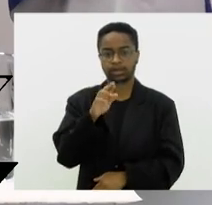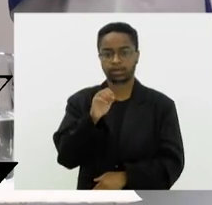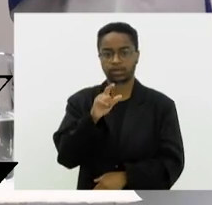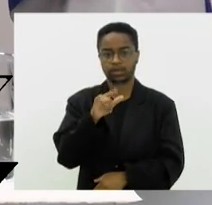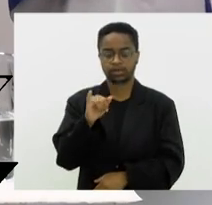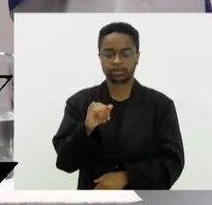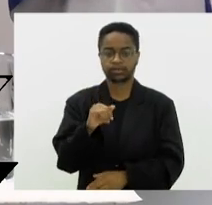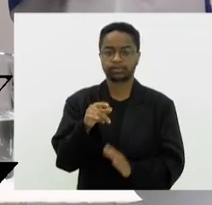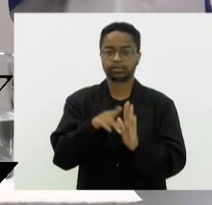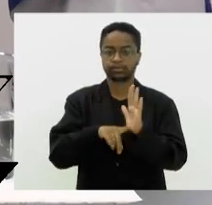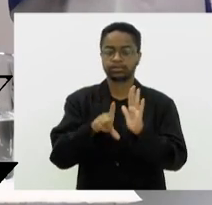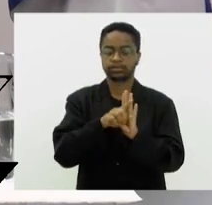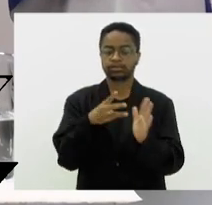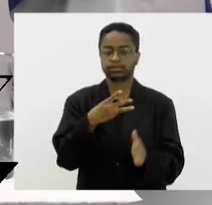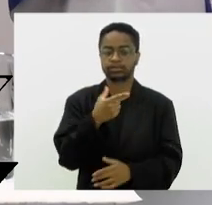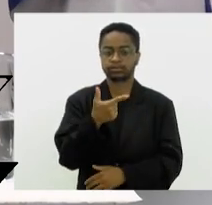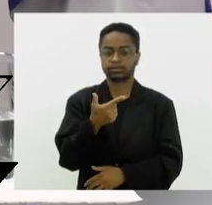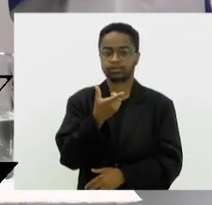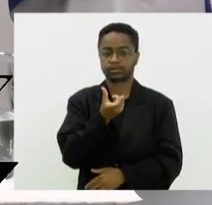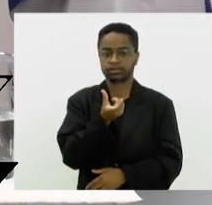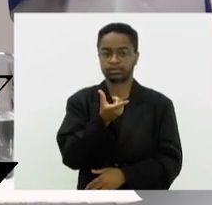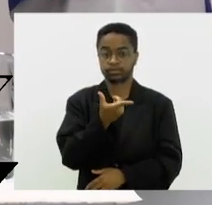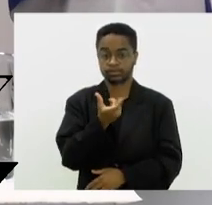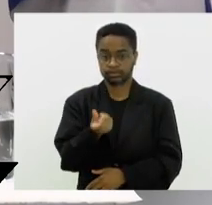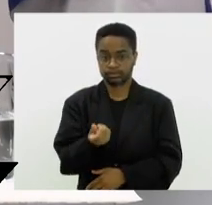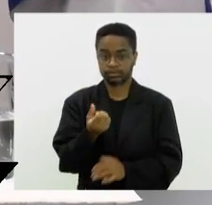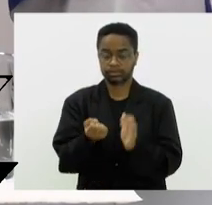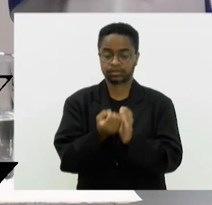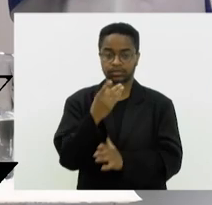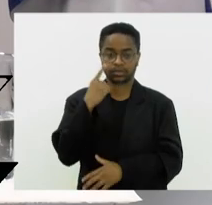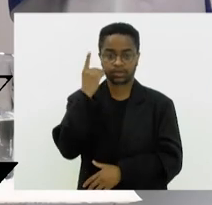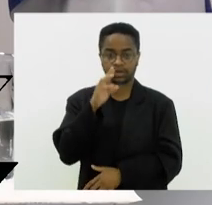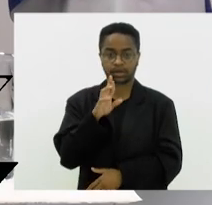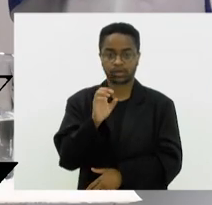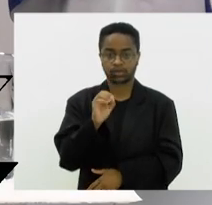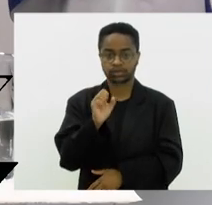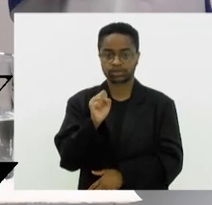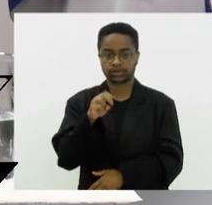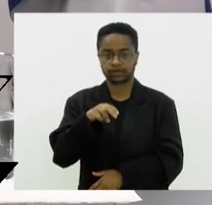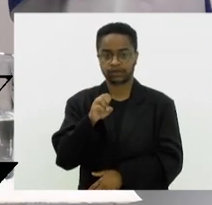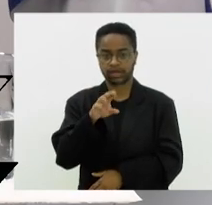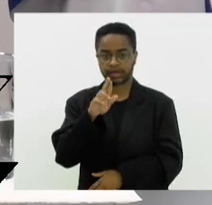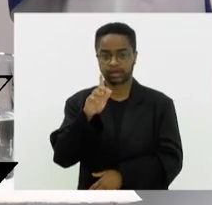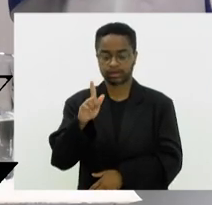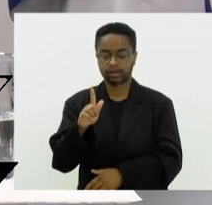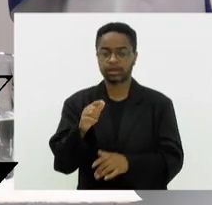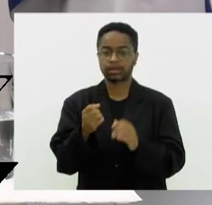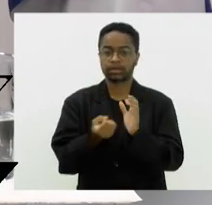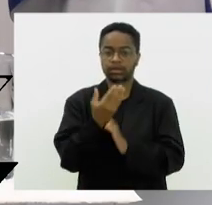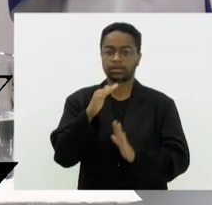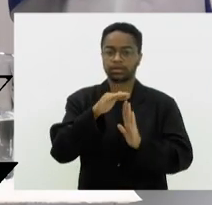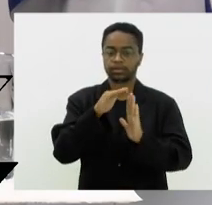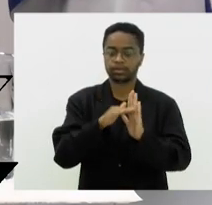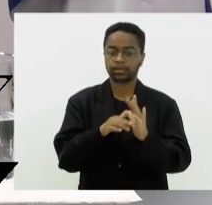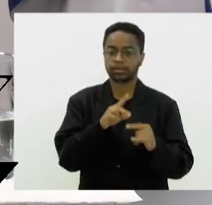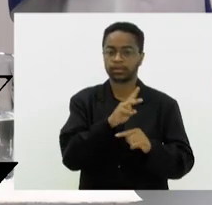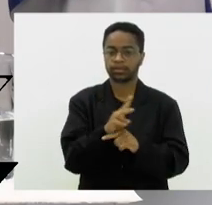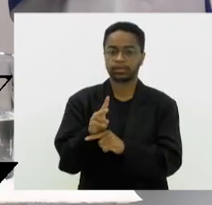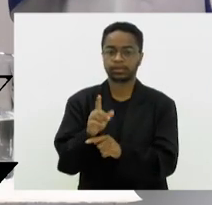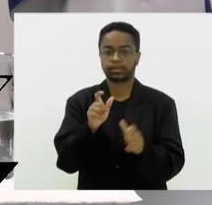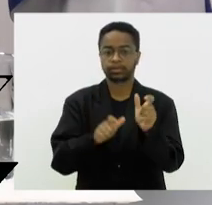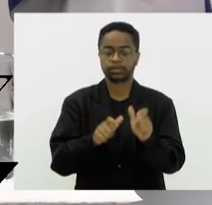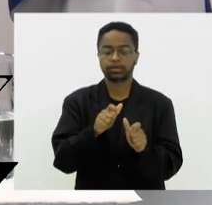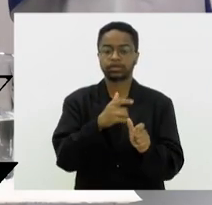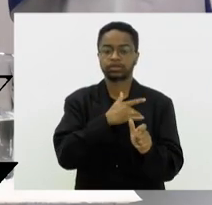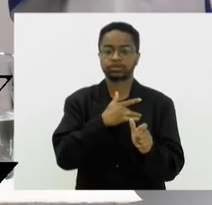Projeto de lei 3226 de 20. De autoria do deputado Rosenberg Reis, que institui o programa de proteção a agente de segurança pública